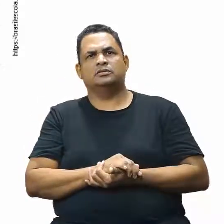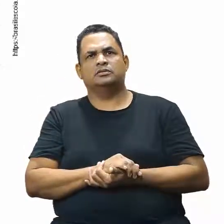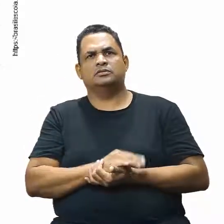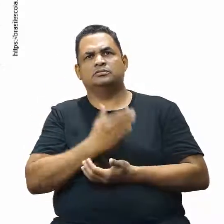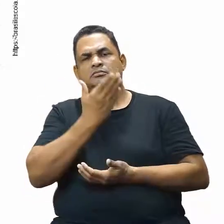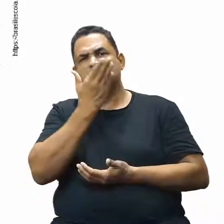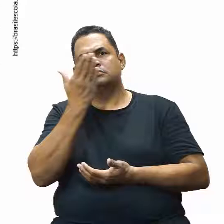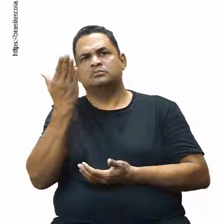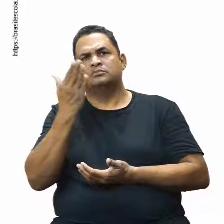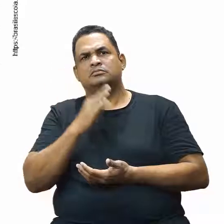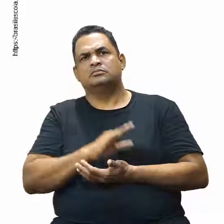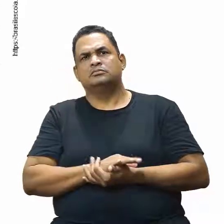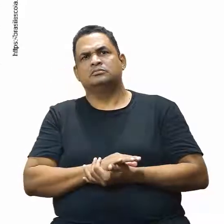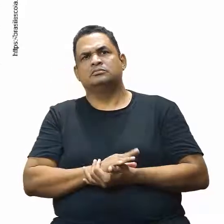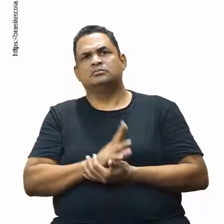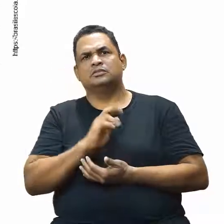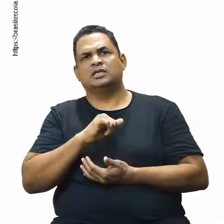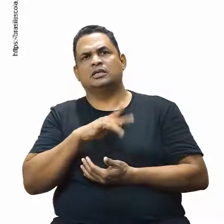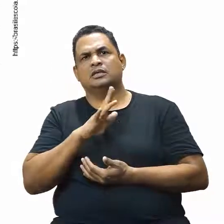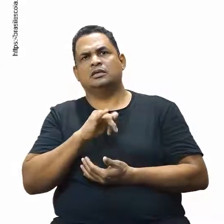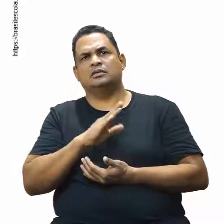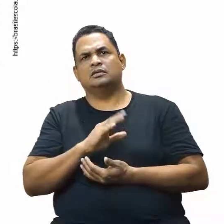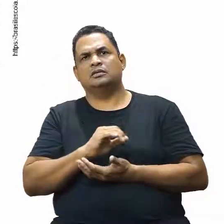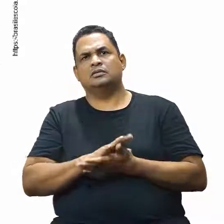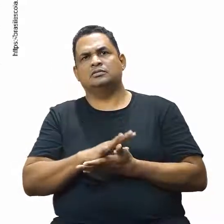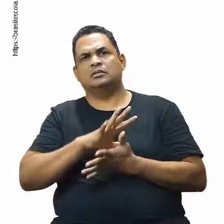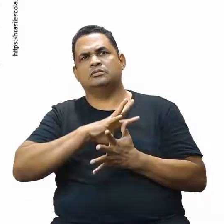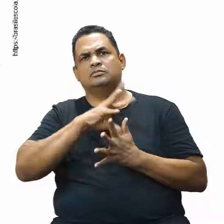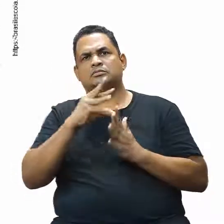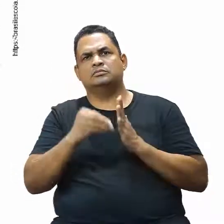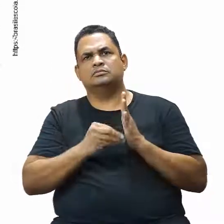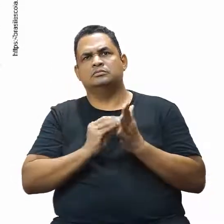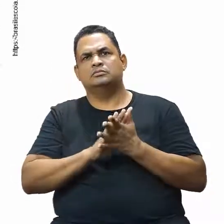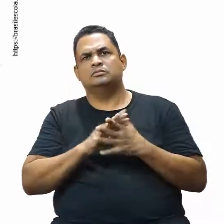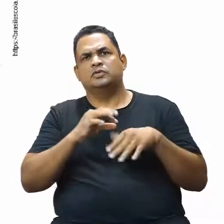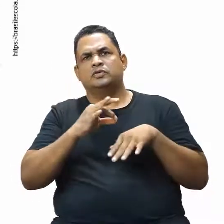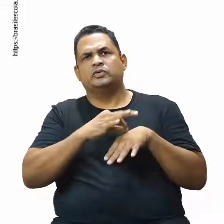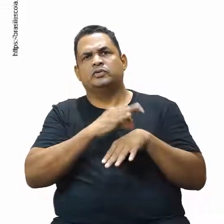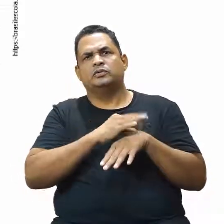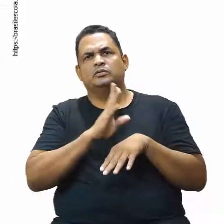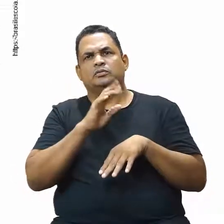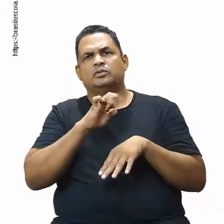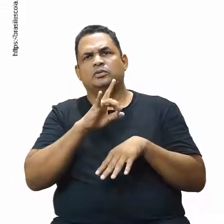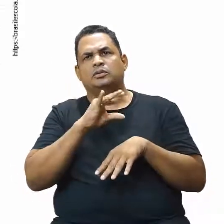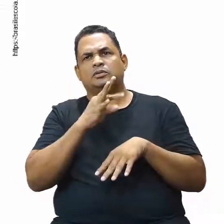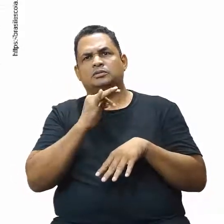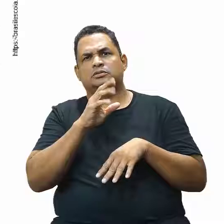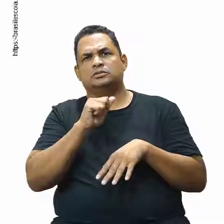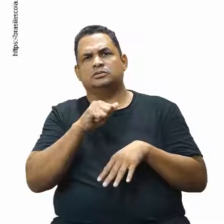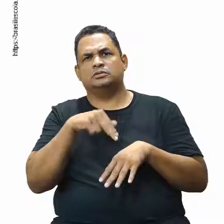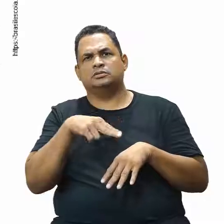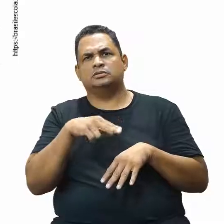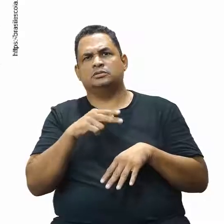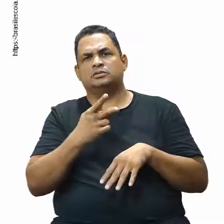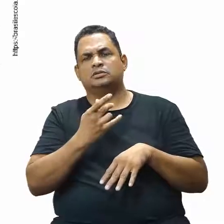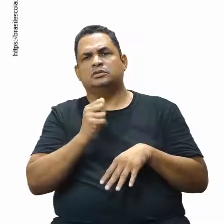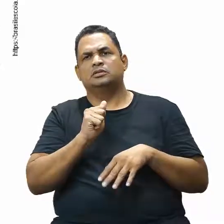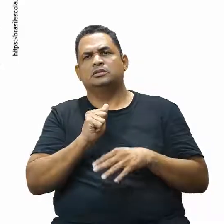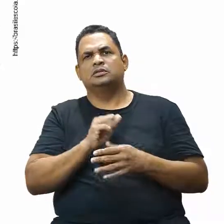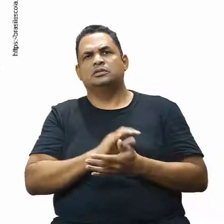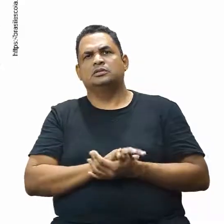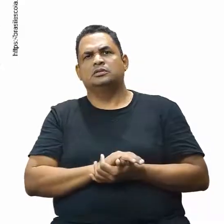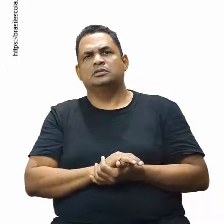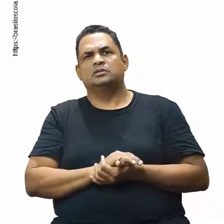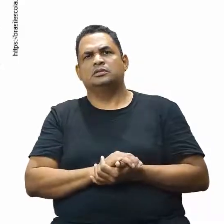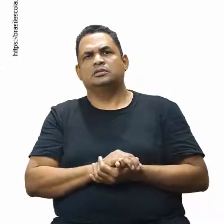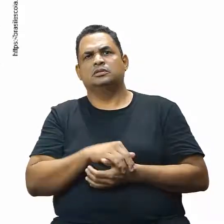quem capineira, quem da Amazônia, formiga, mulatinha, eita, e